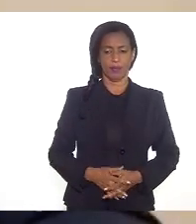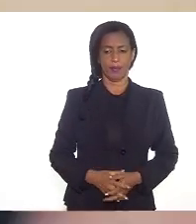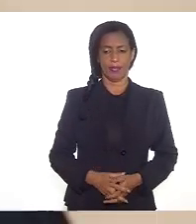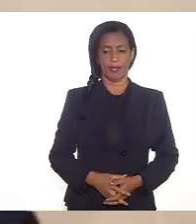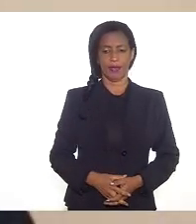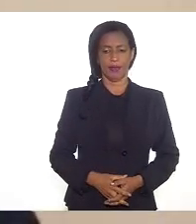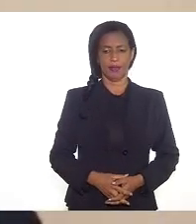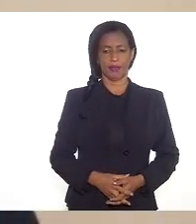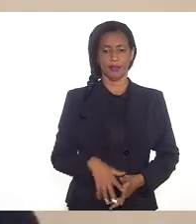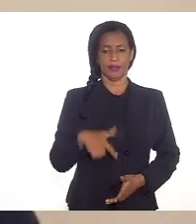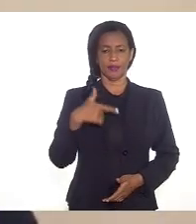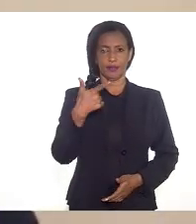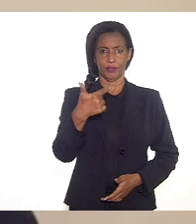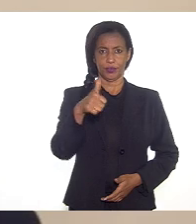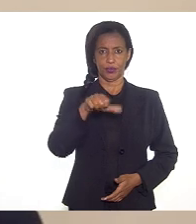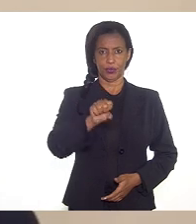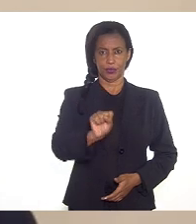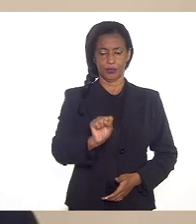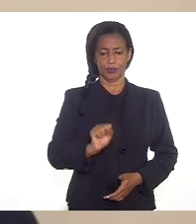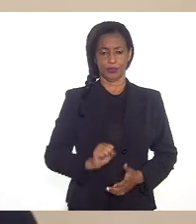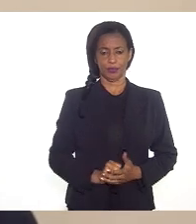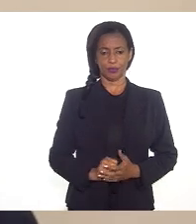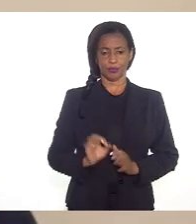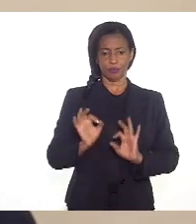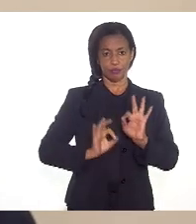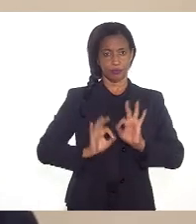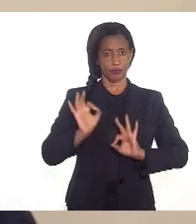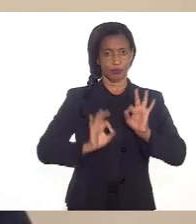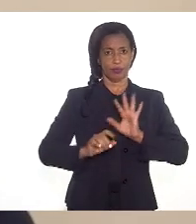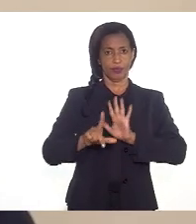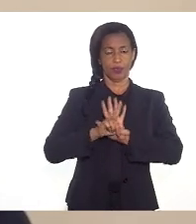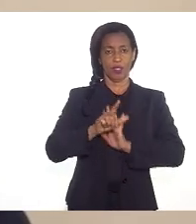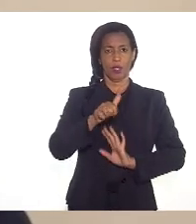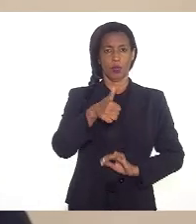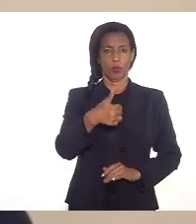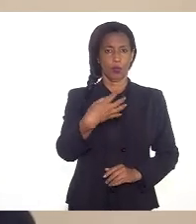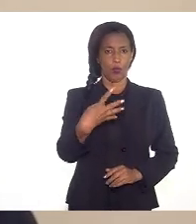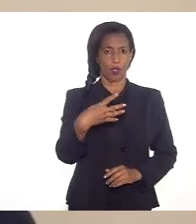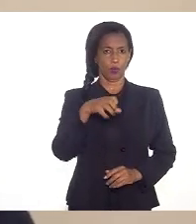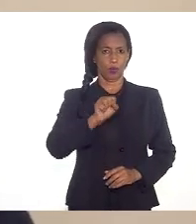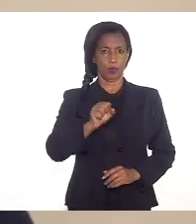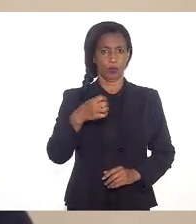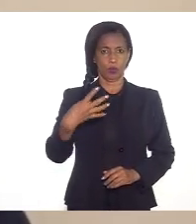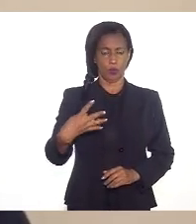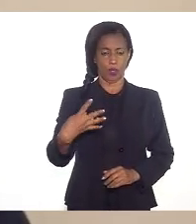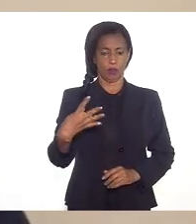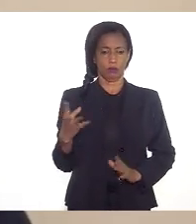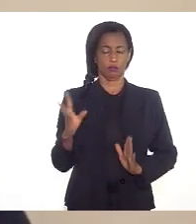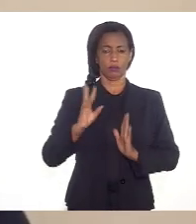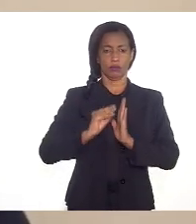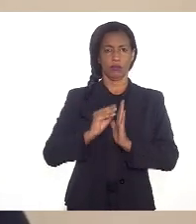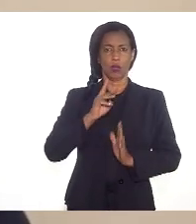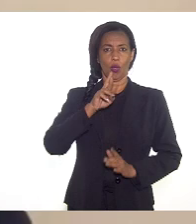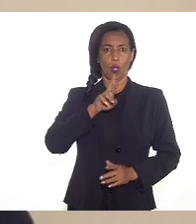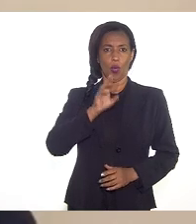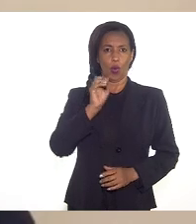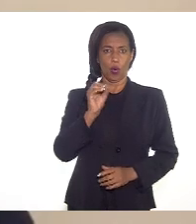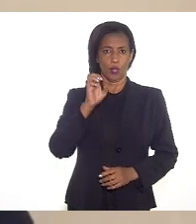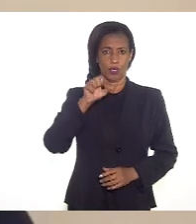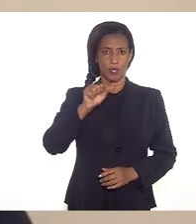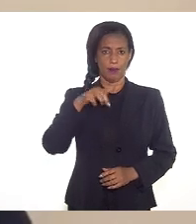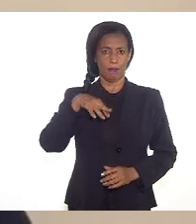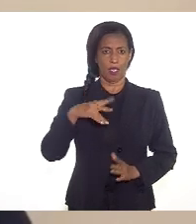tá? 28. Projeto de lei 1484 de 2019. Autoria do deputado Rosenberg Reis.